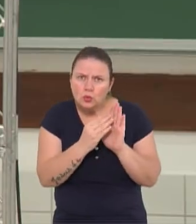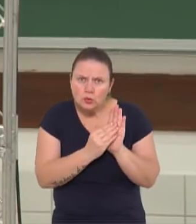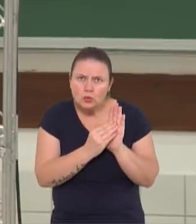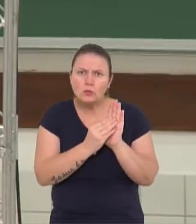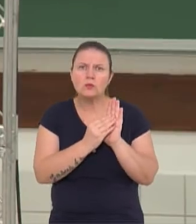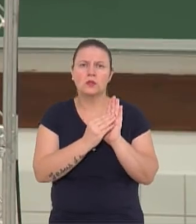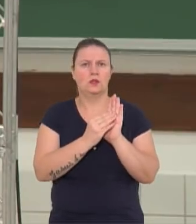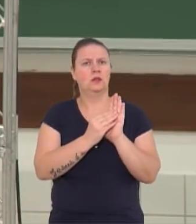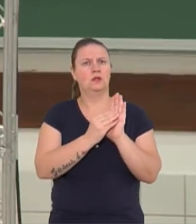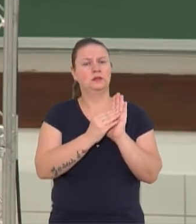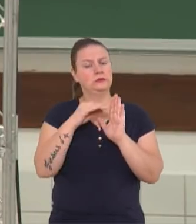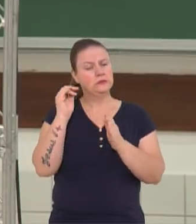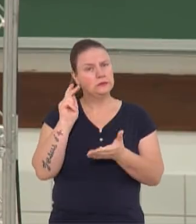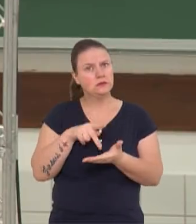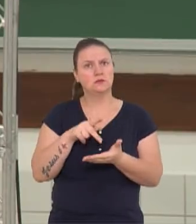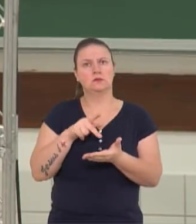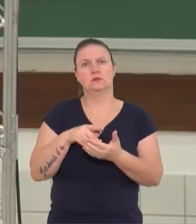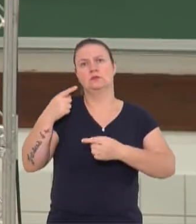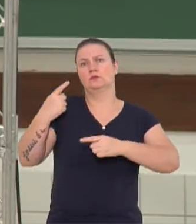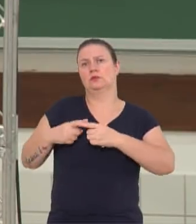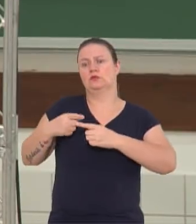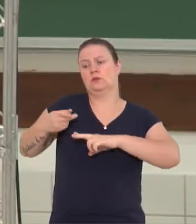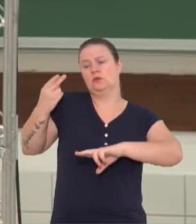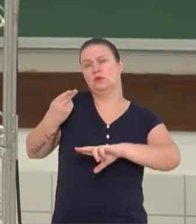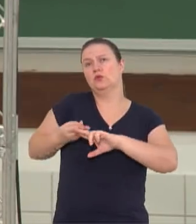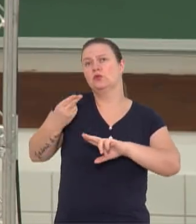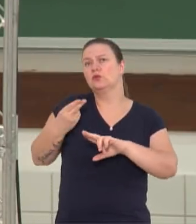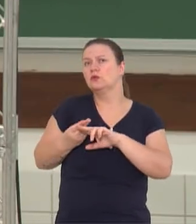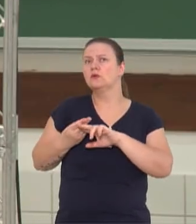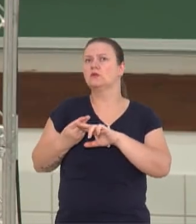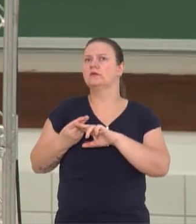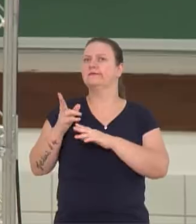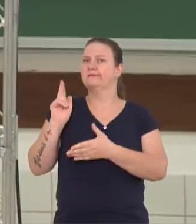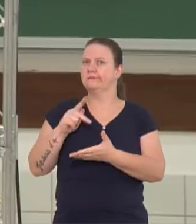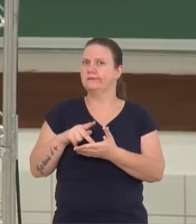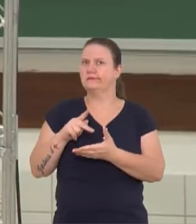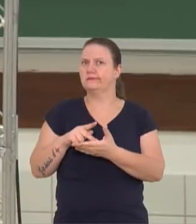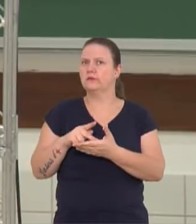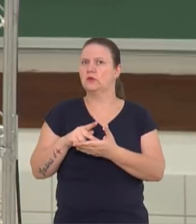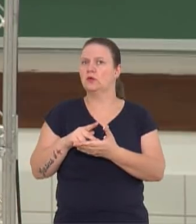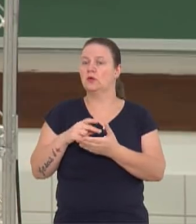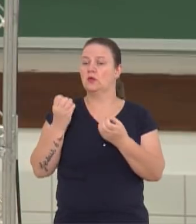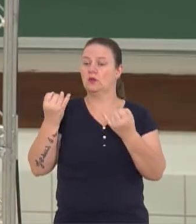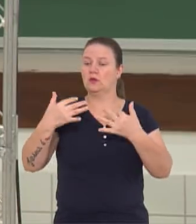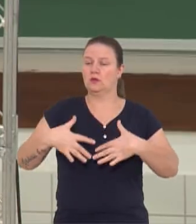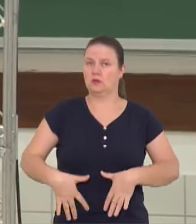quê? Porque isso a gente vai usar muito, muito, muito quando a gente estiver trabalhando o quê?